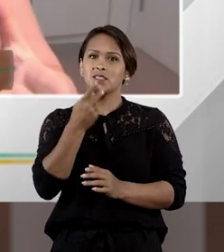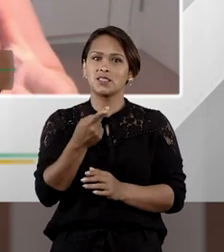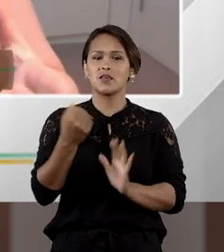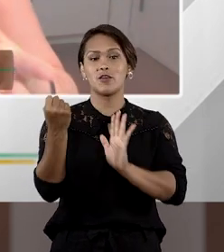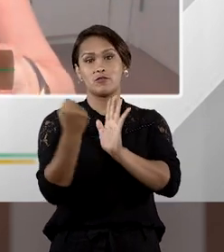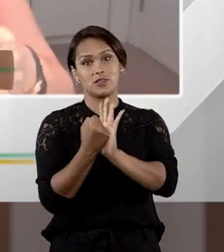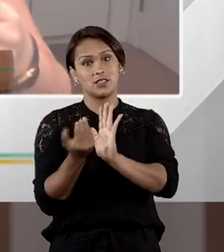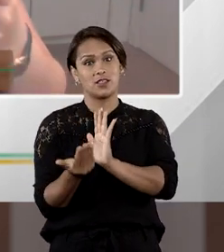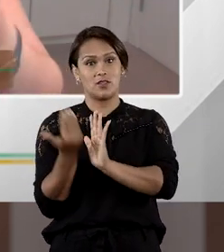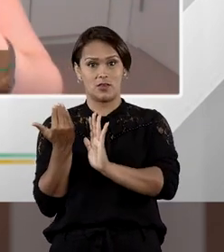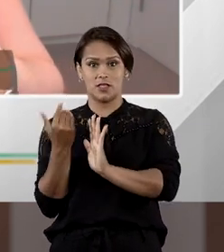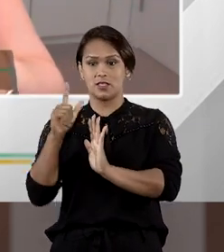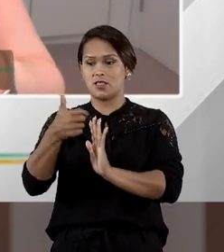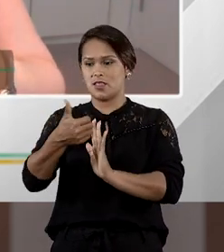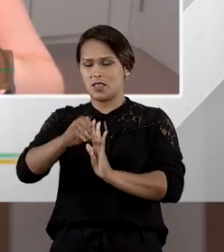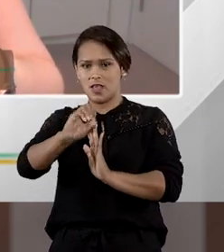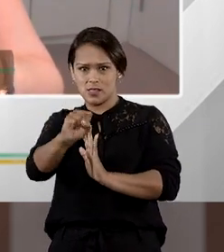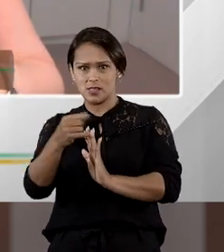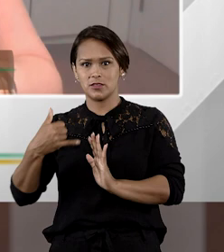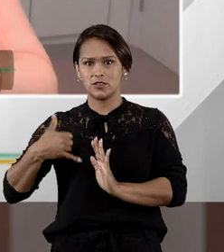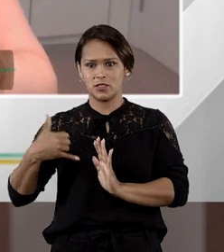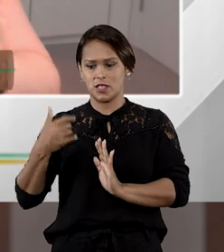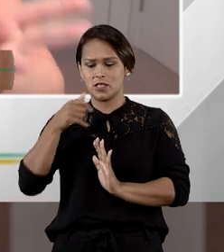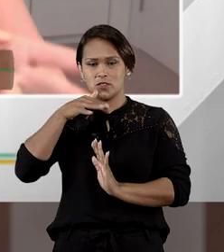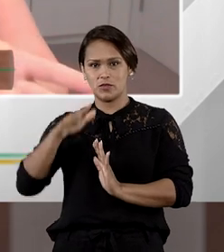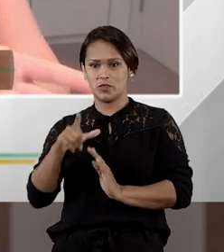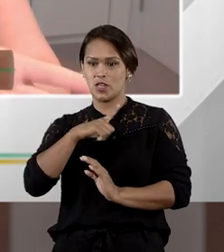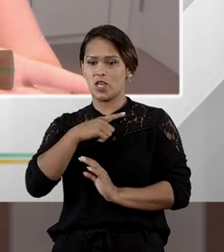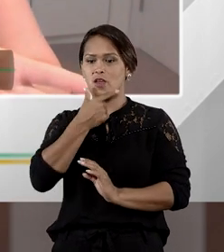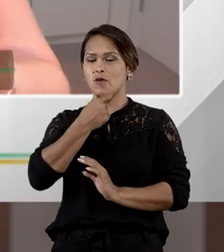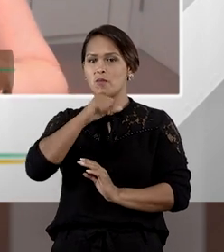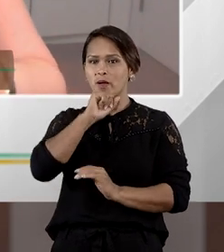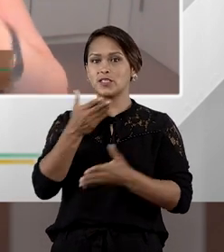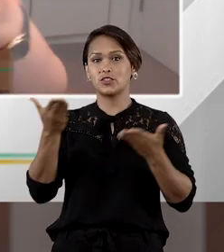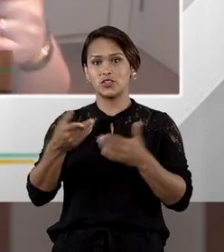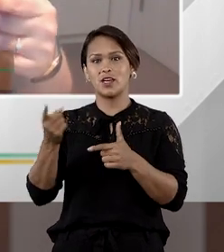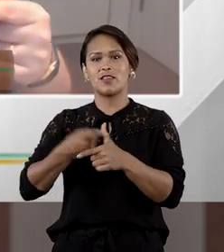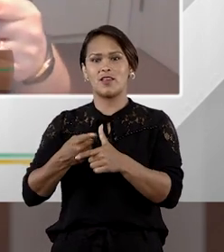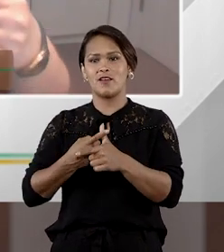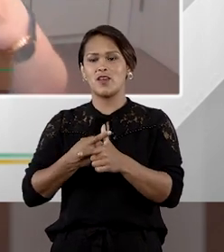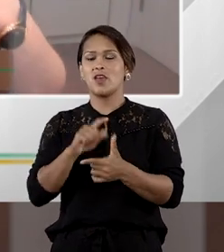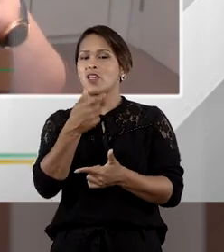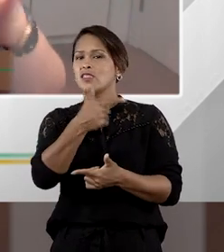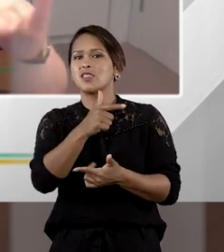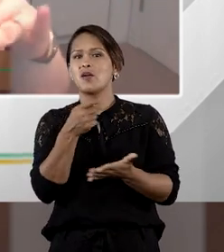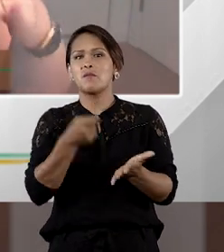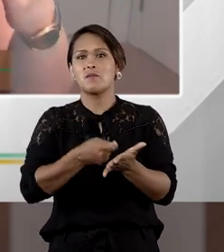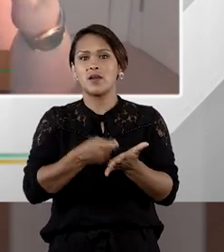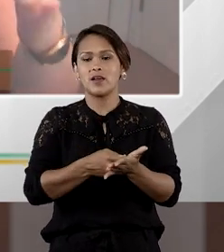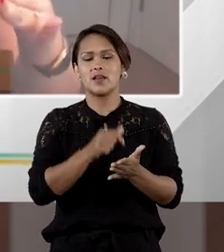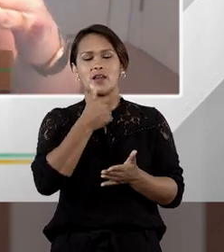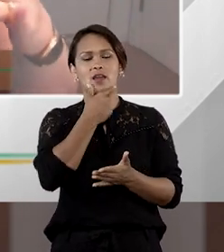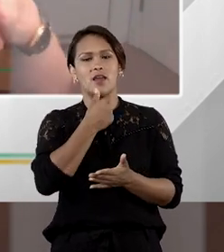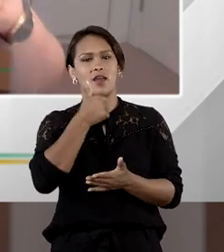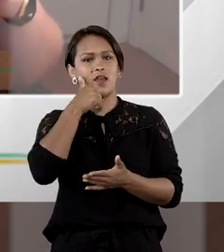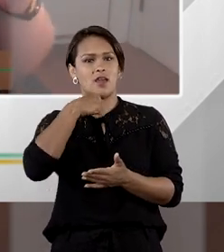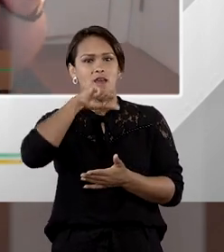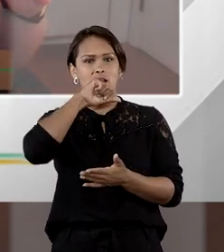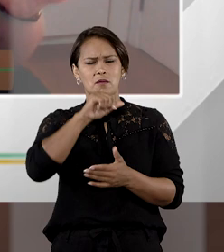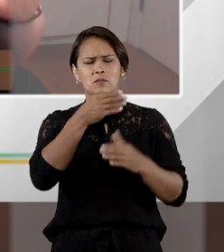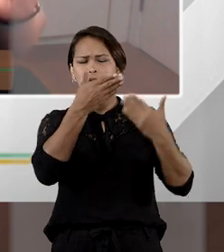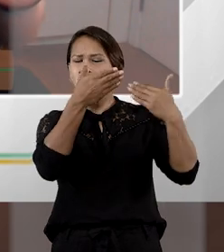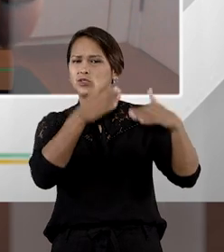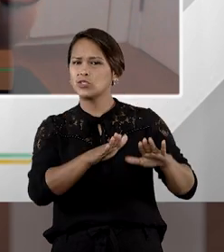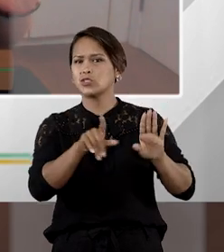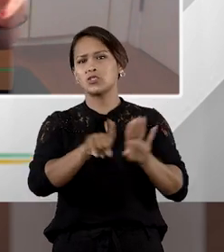sido fixado, então ele tem 10 anos de idade, então o pai já é devedor, ele não paga e a mãe desanimou